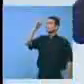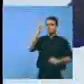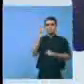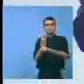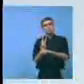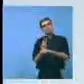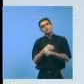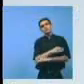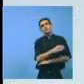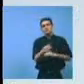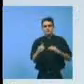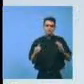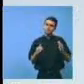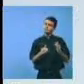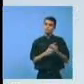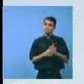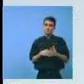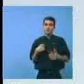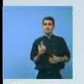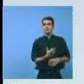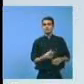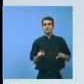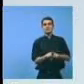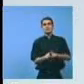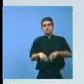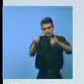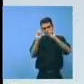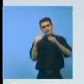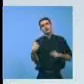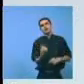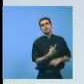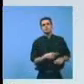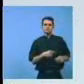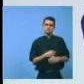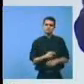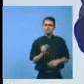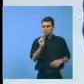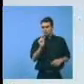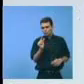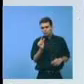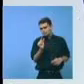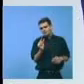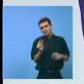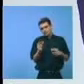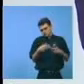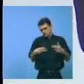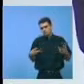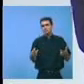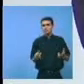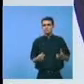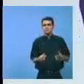coisas. Olha, há no Deuteronômio um texto que me alegra muito o coração, como um texto de